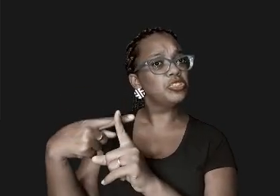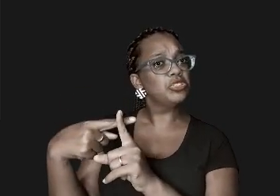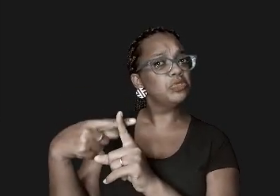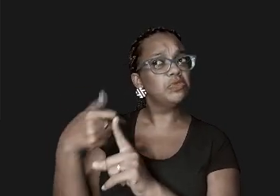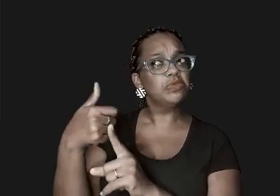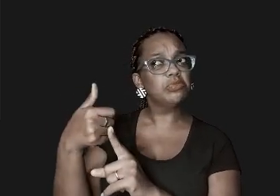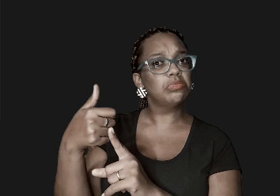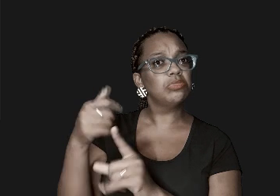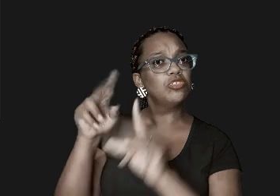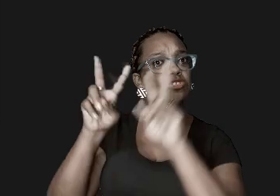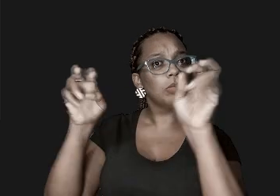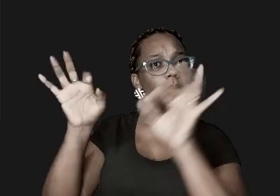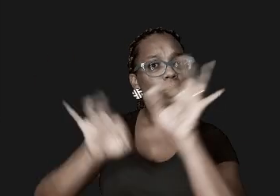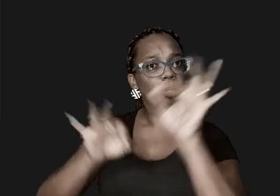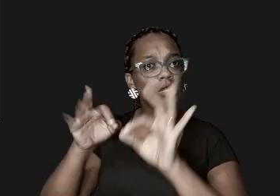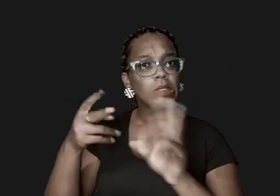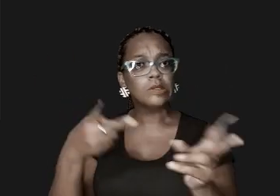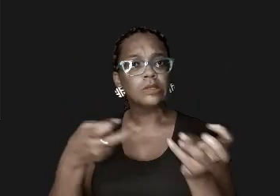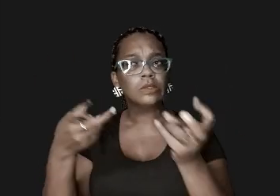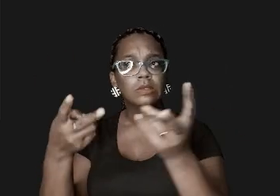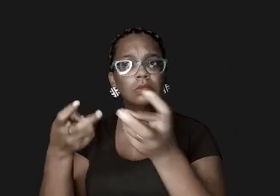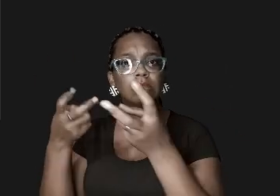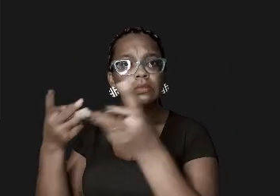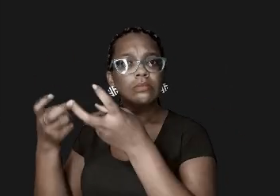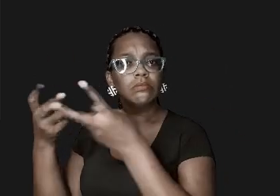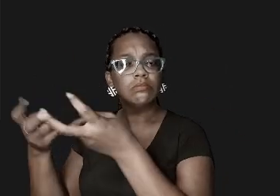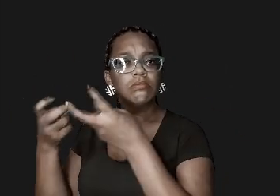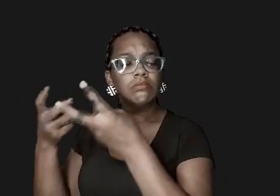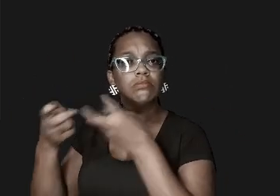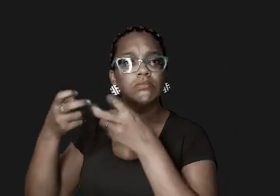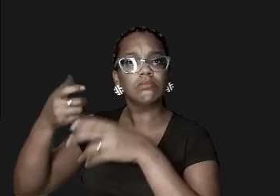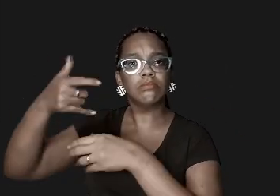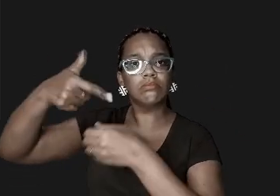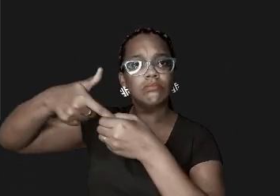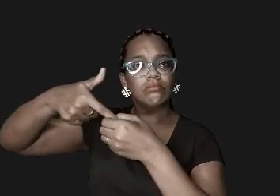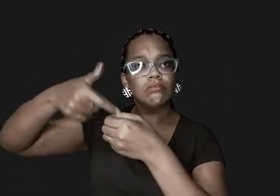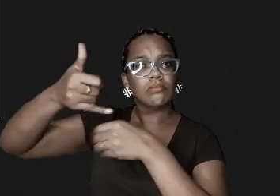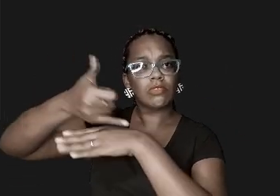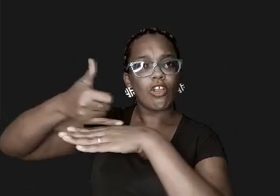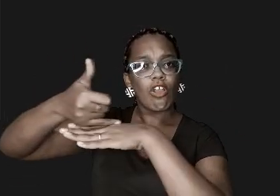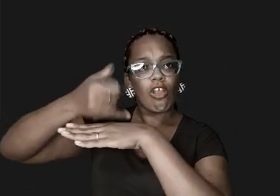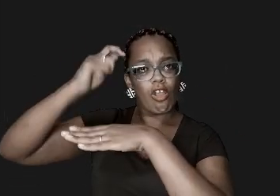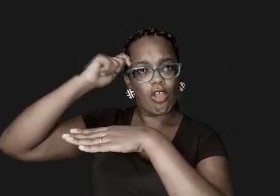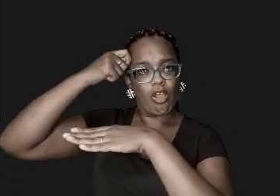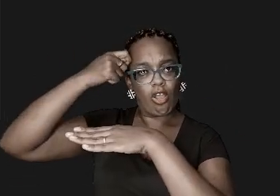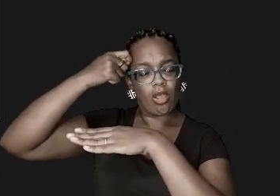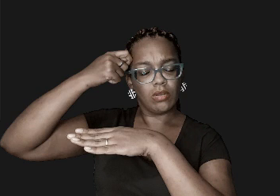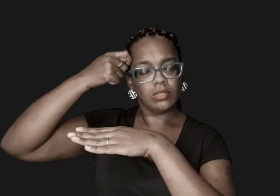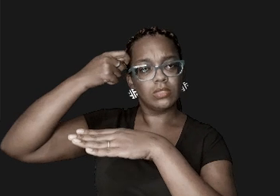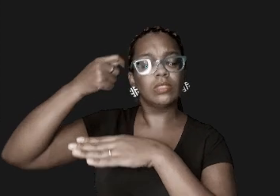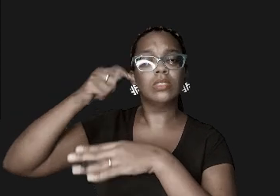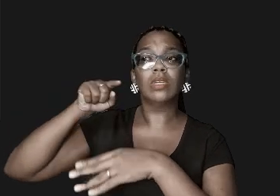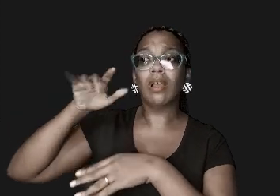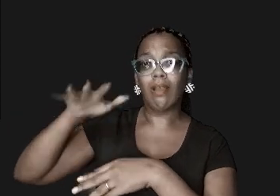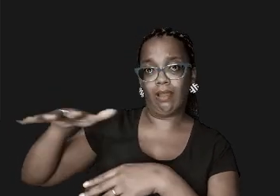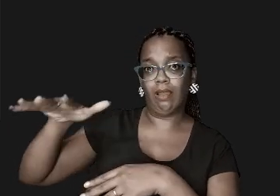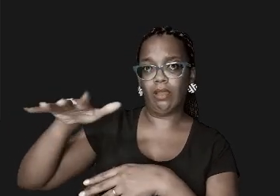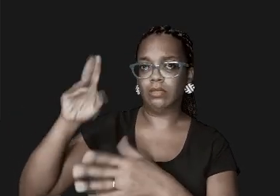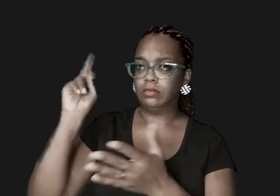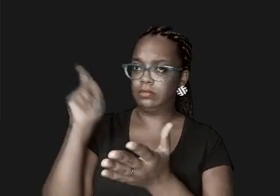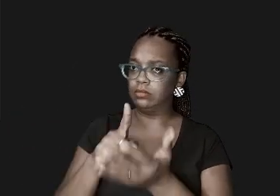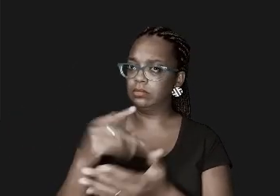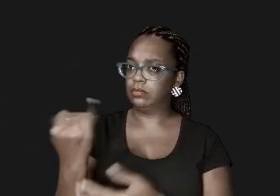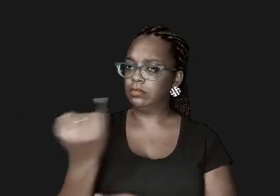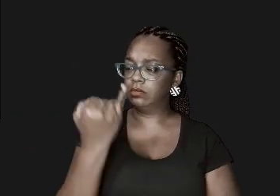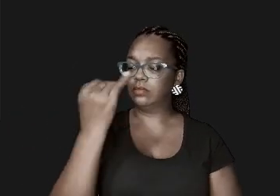vinha reiteradamente publicando o fato relevantes positivos relacionados ao projeto de exploração